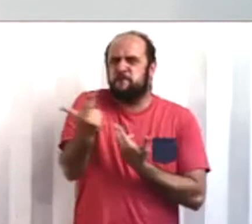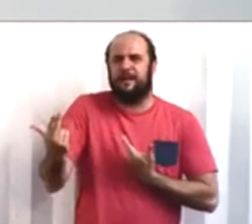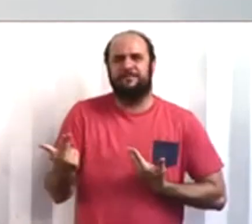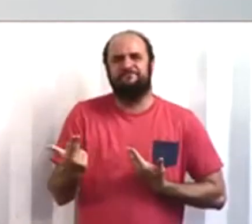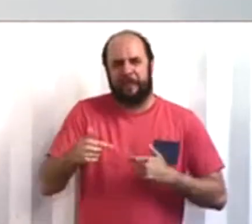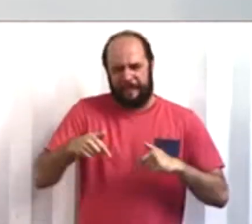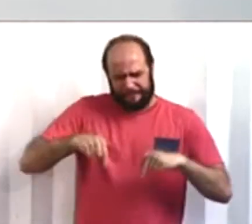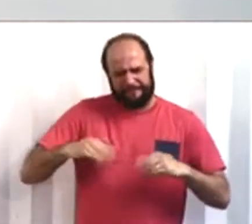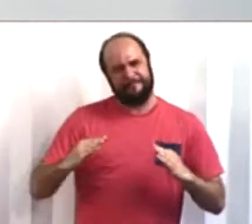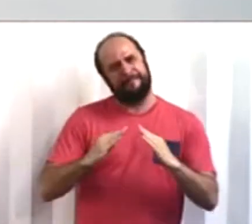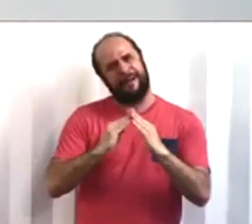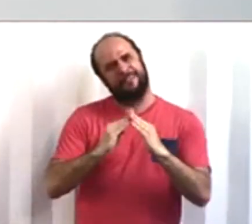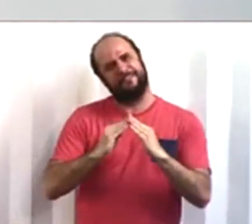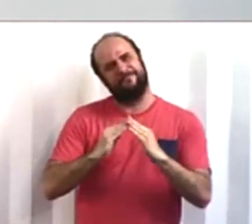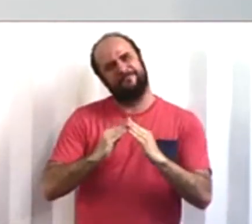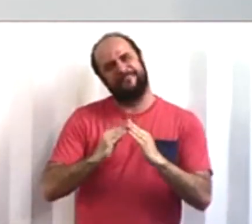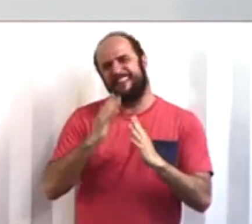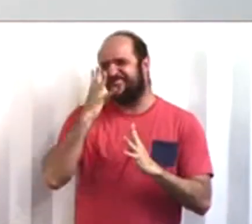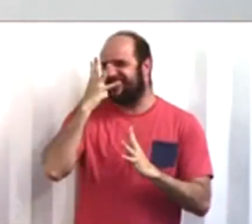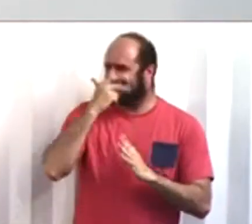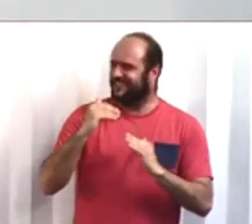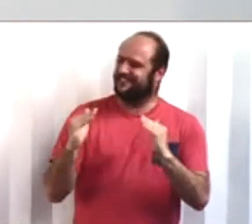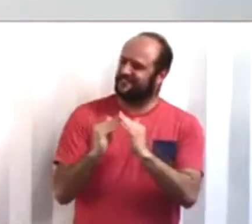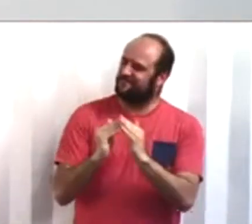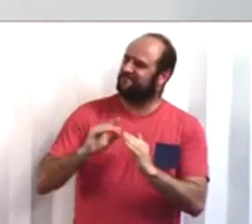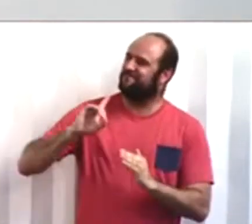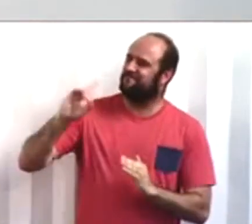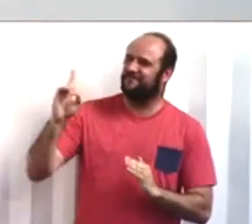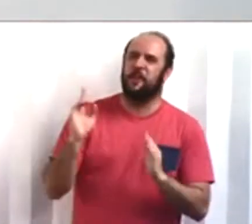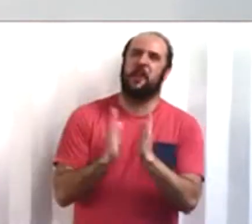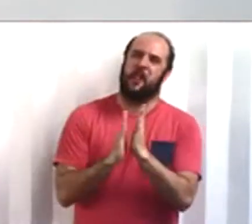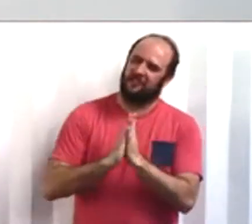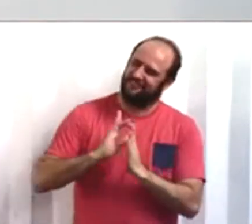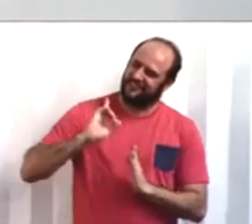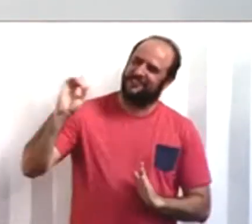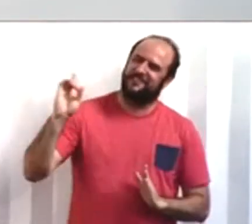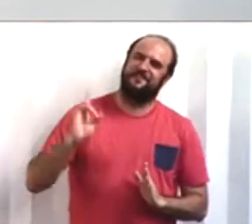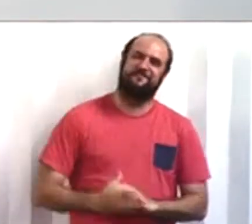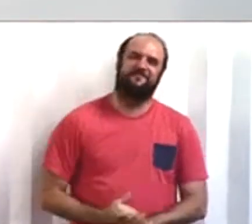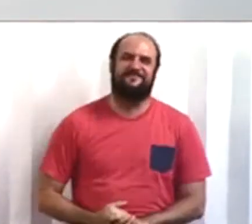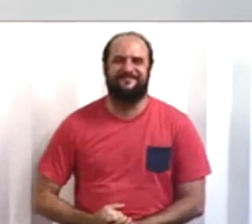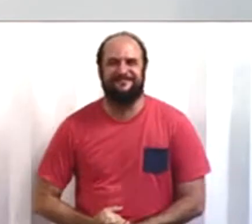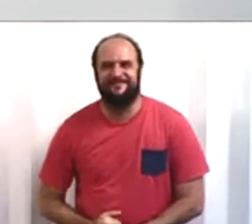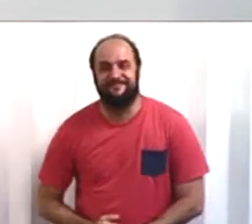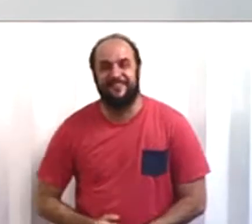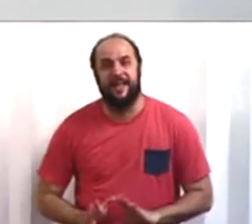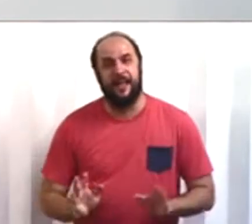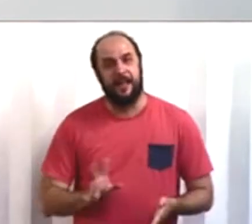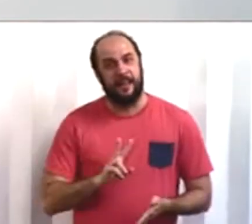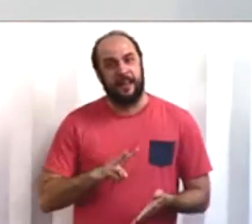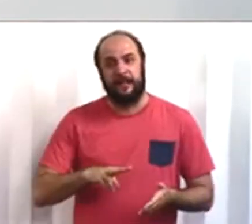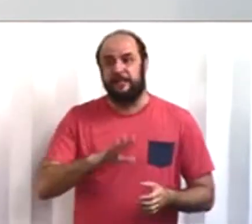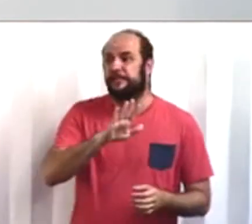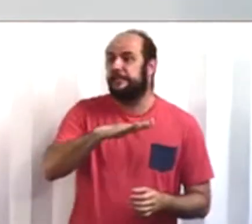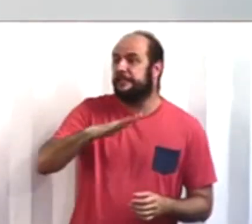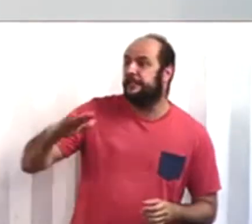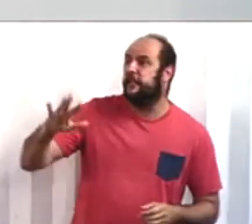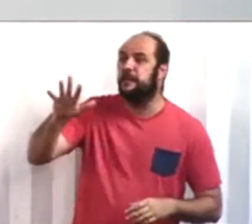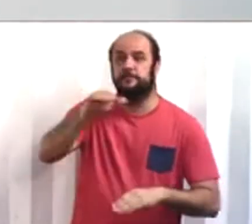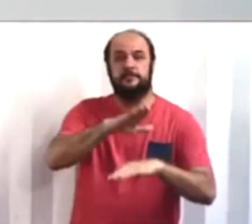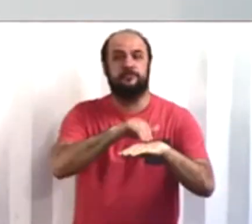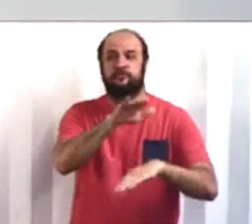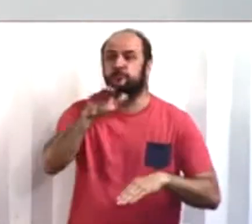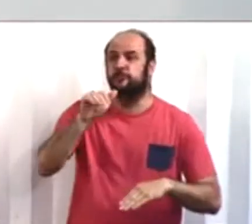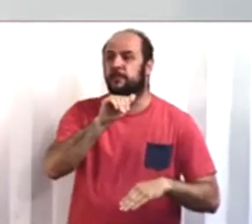casa. Linda a casa do Senhor nessa manhã. Louvado seja Deus por isso. Quero começar com as crianças, eu vou ler o texto